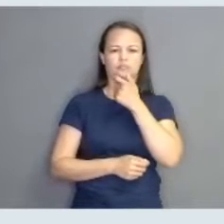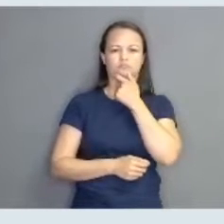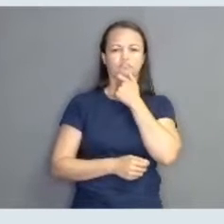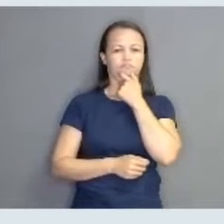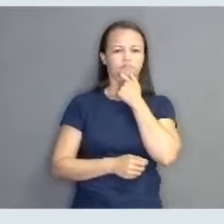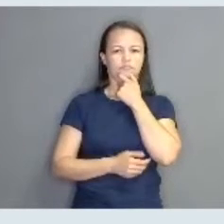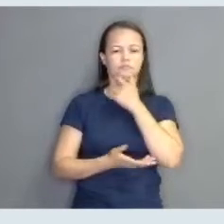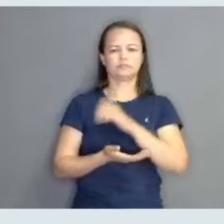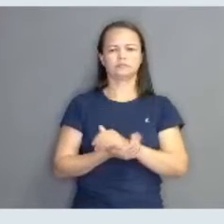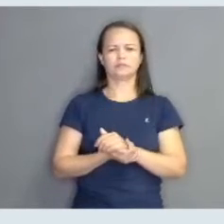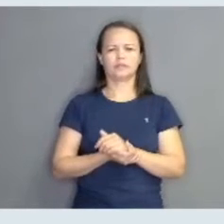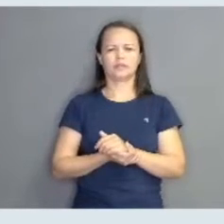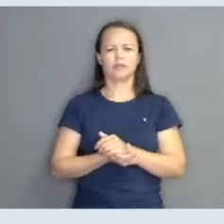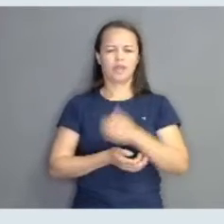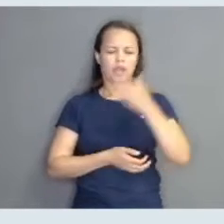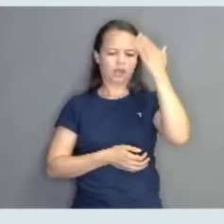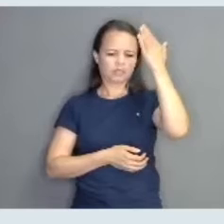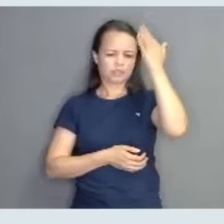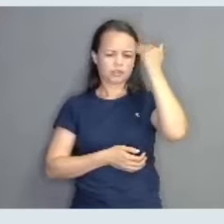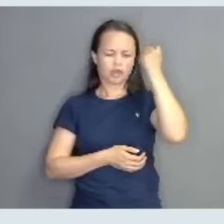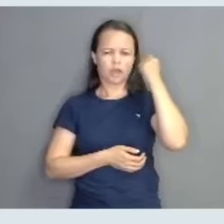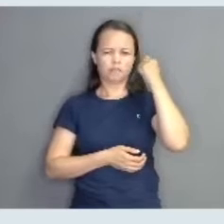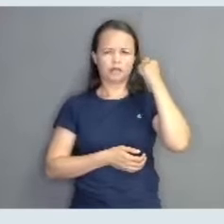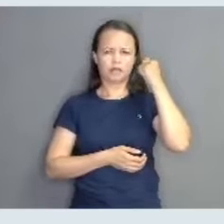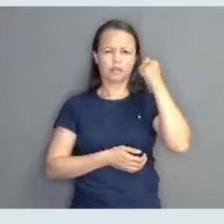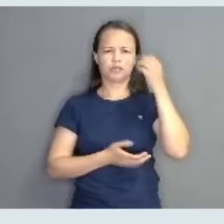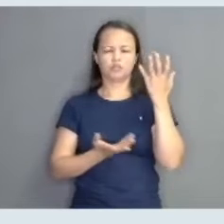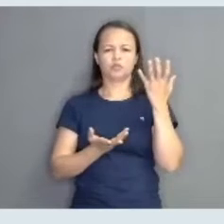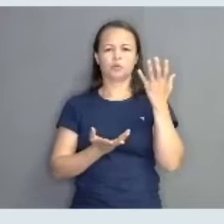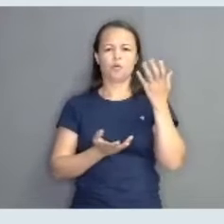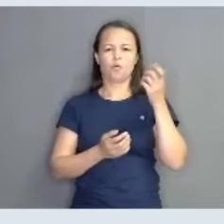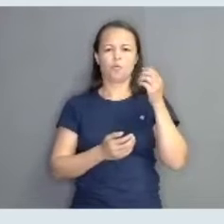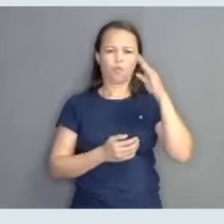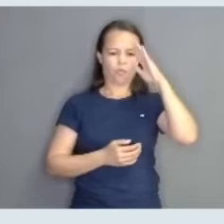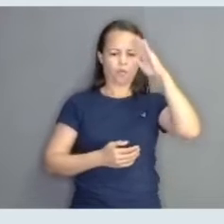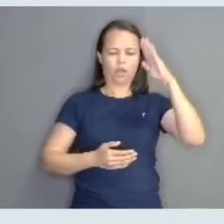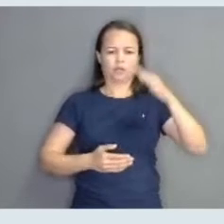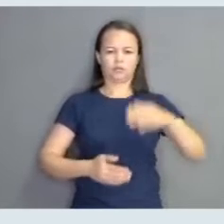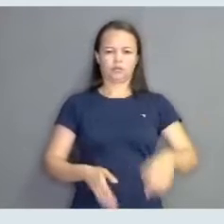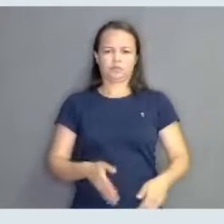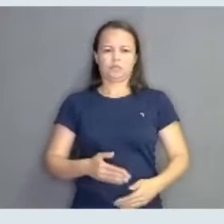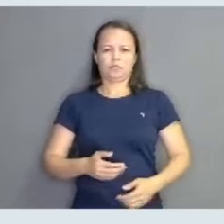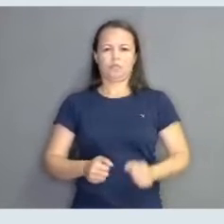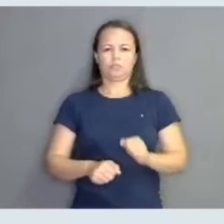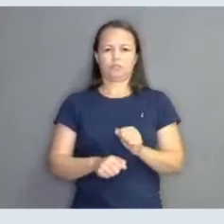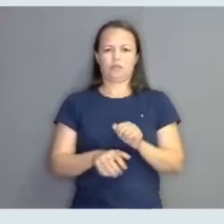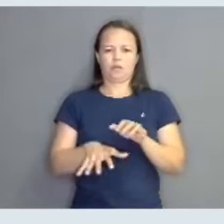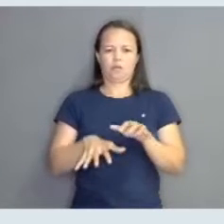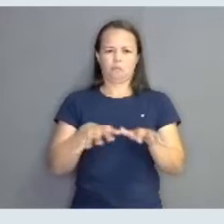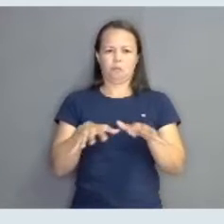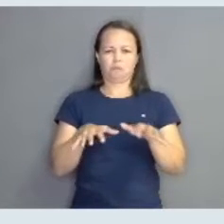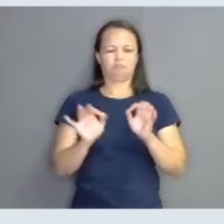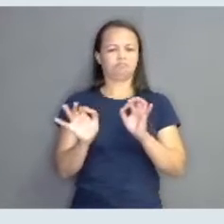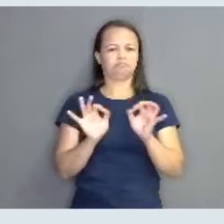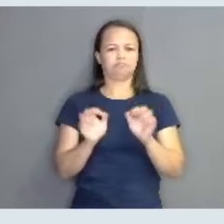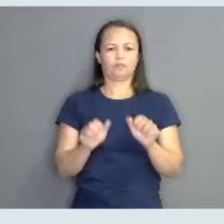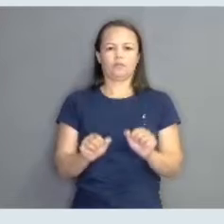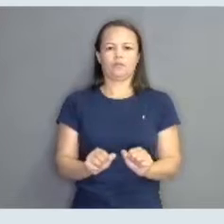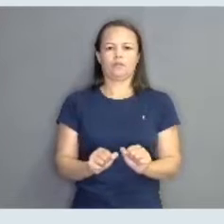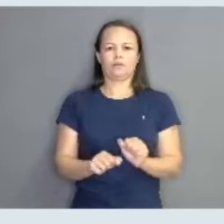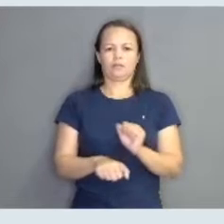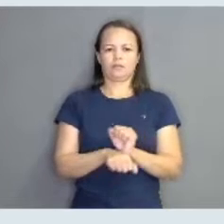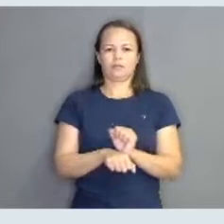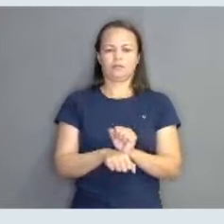Sabe aqueles guardas que não podem fazer nenhum movimento? Aí os brasileiros passam e outros estrangeiros também tentam fazer